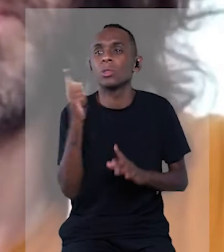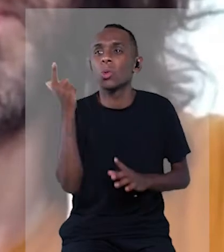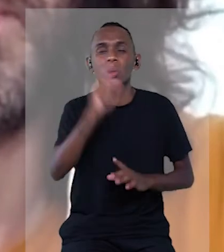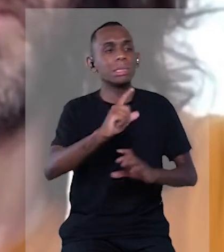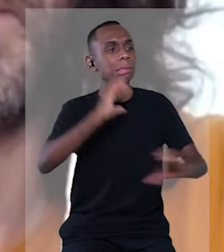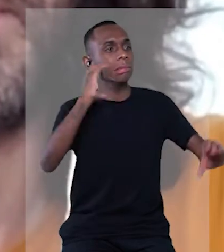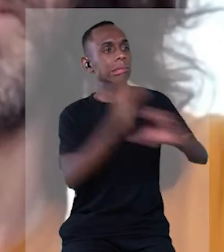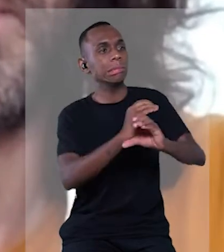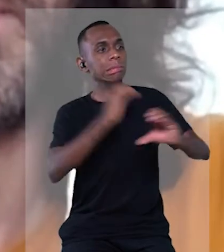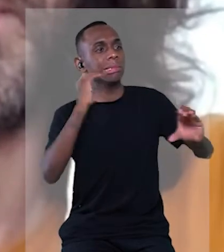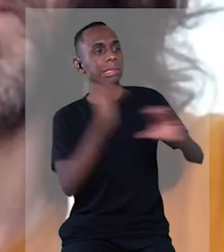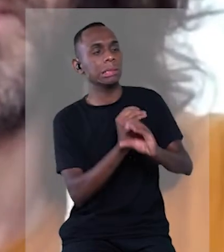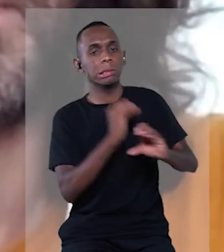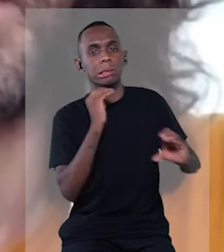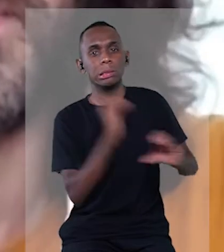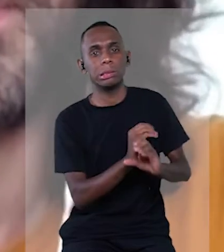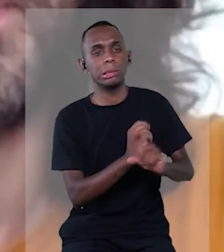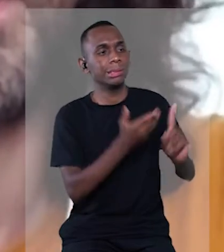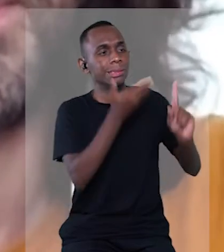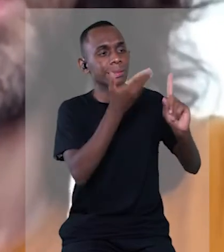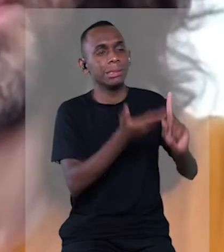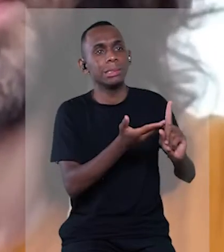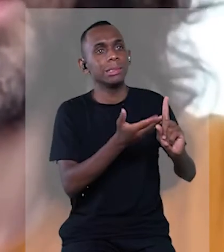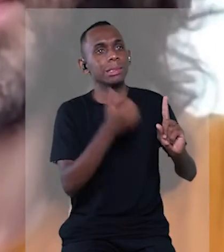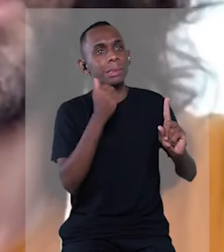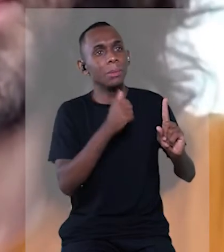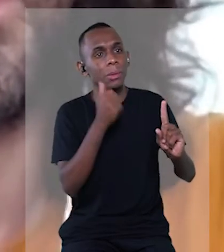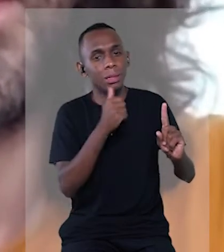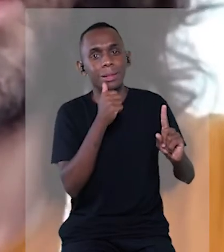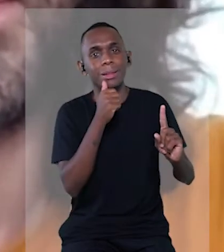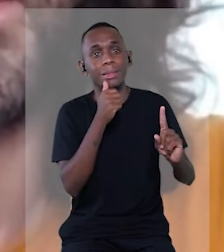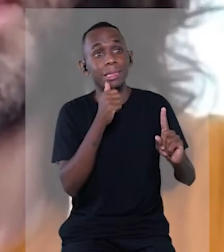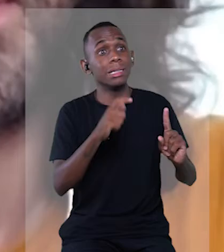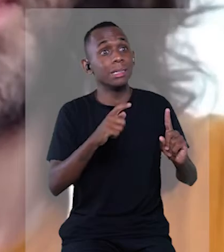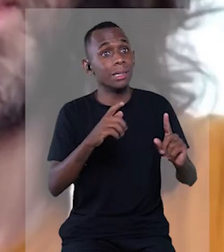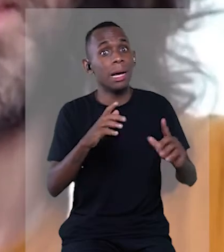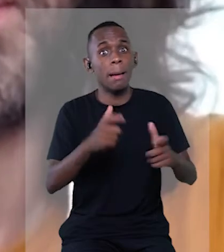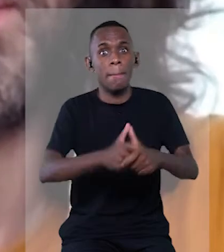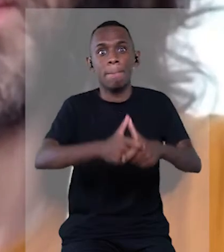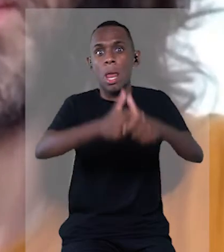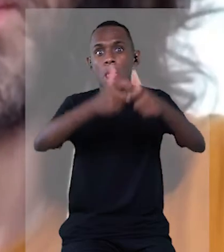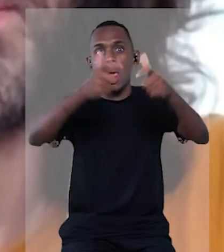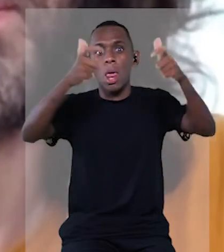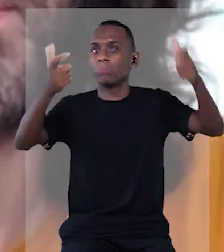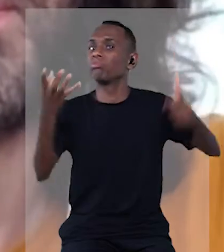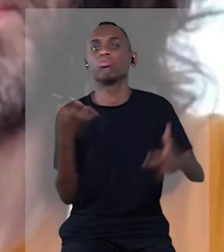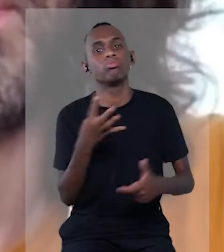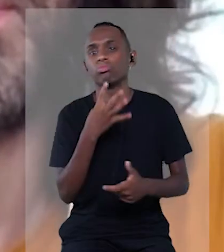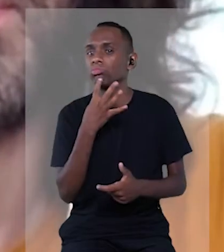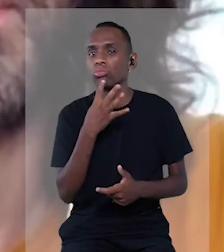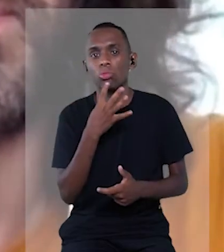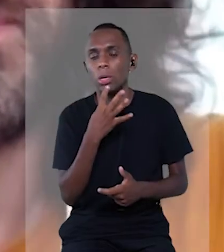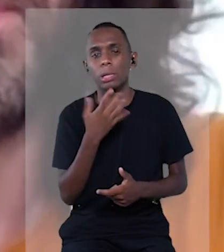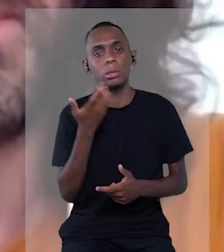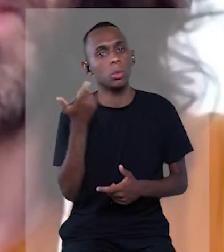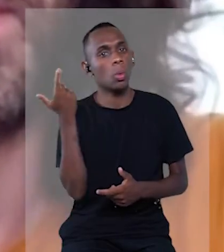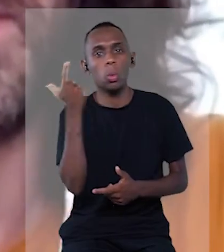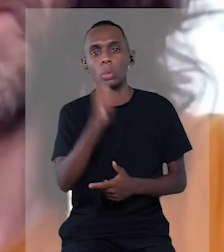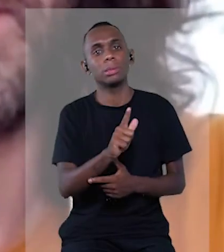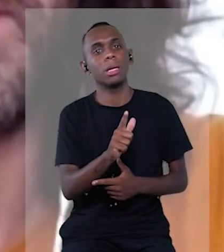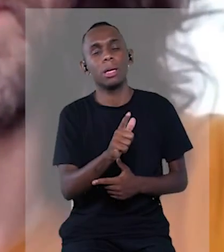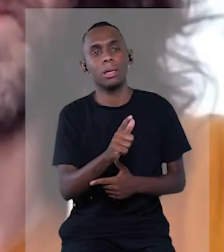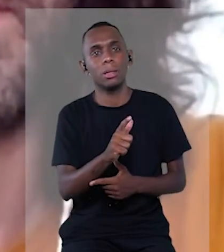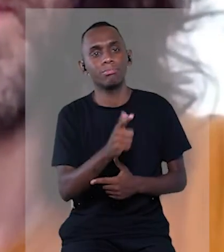não conseguindo se comunicar, né? Com ela também, de certa forma, muita gente, né? A maioria não consegue,